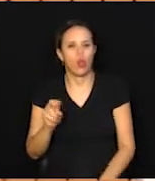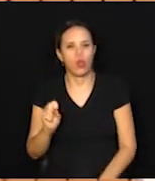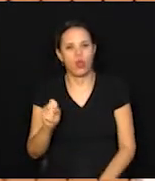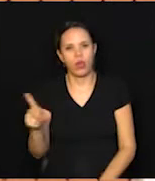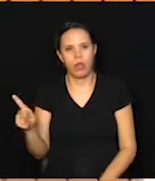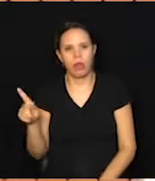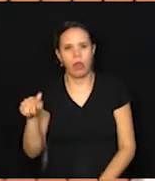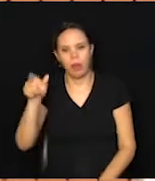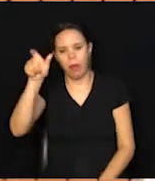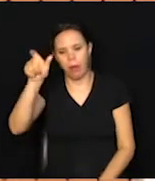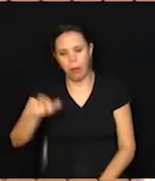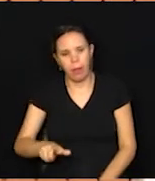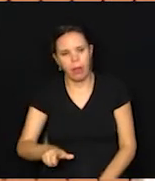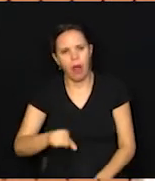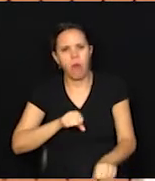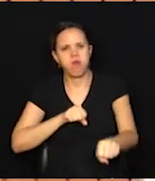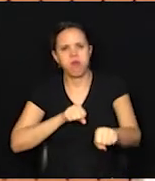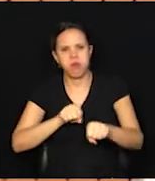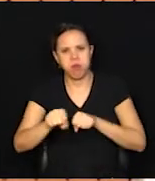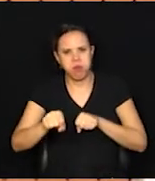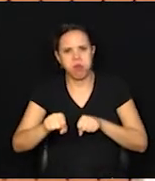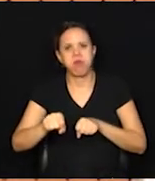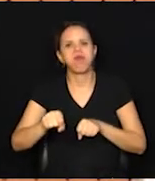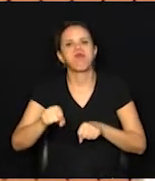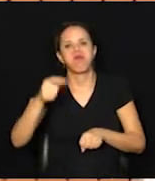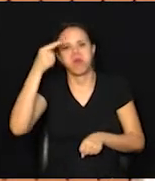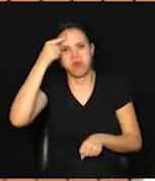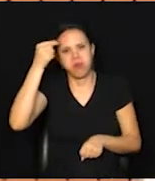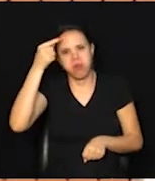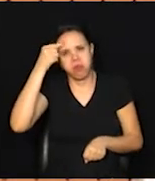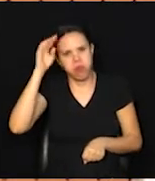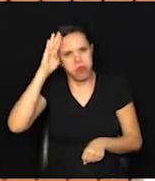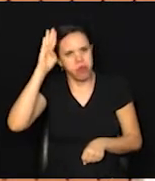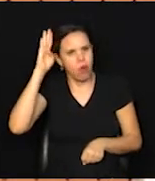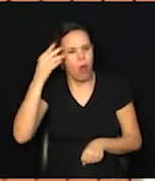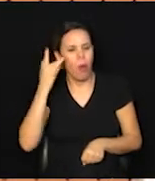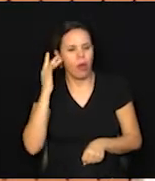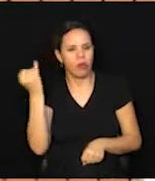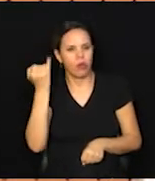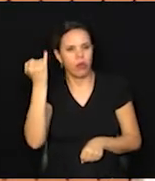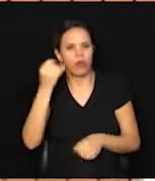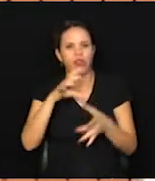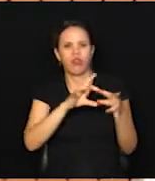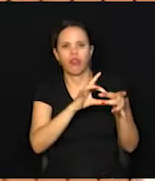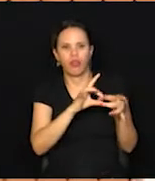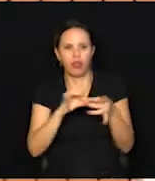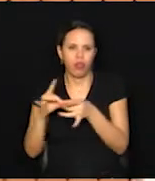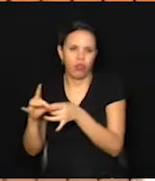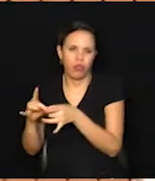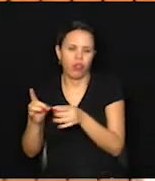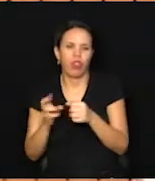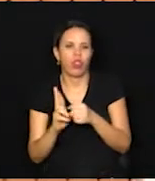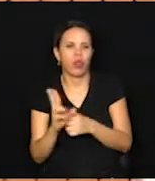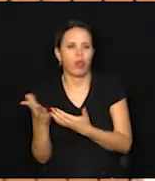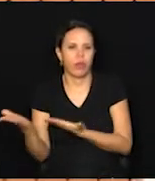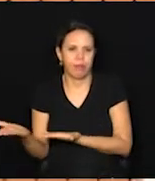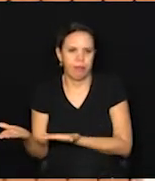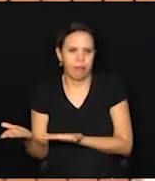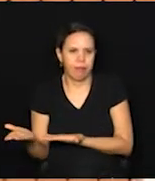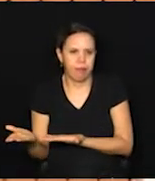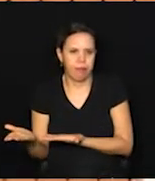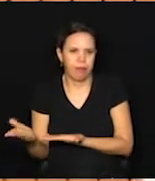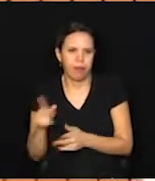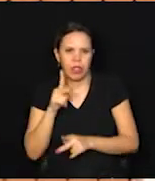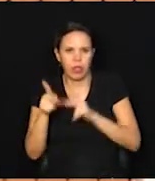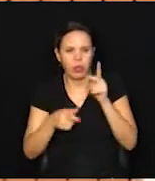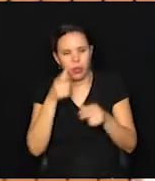é uma pessoa que tem aí uma formação acadêmica. Eu acho que é importante a gente contextualizar, viu, doutora Cíntia, para as